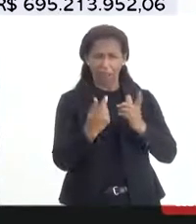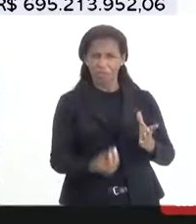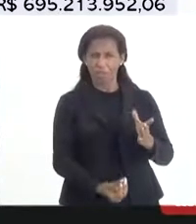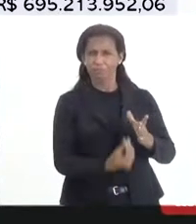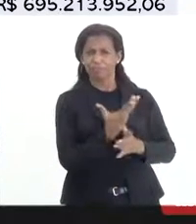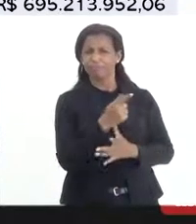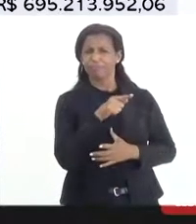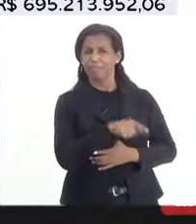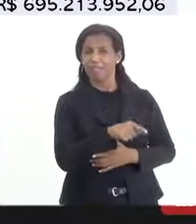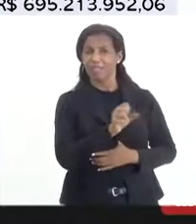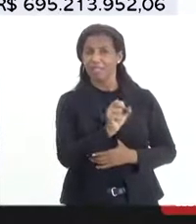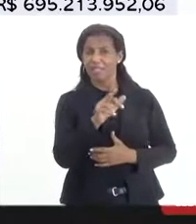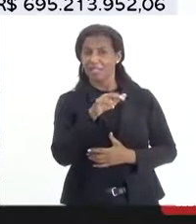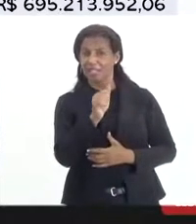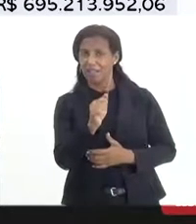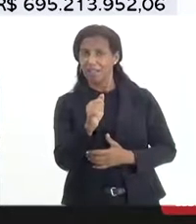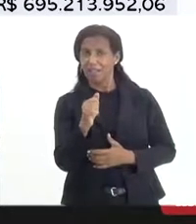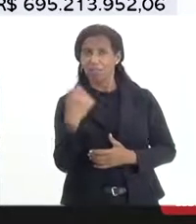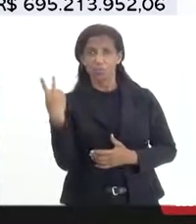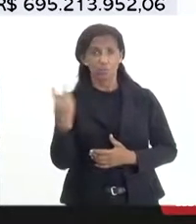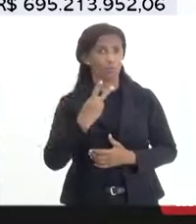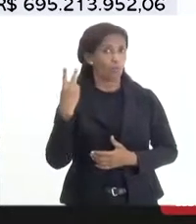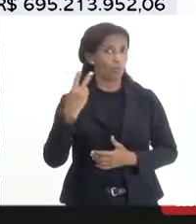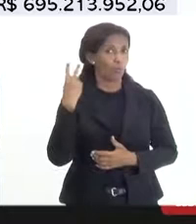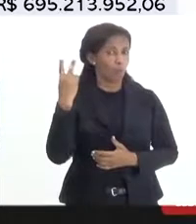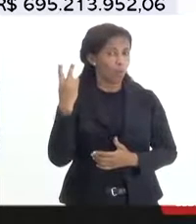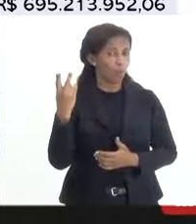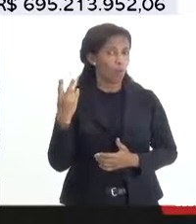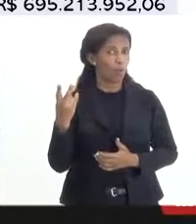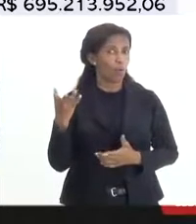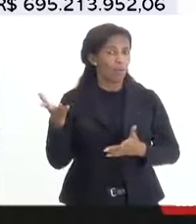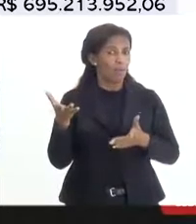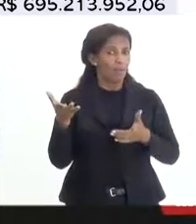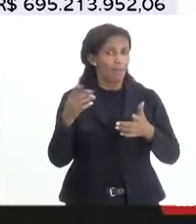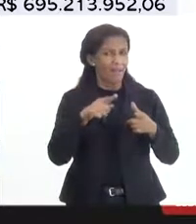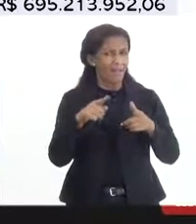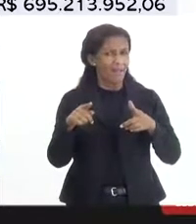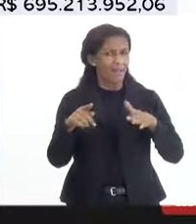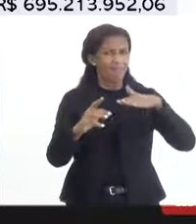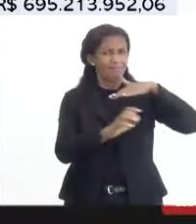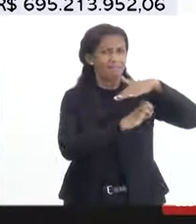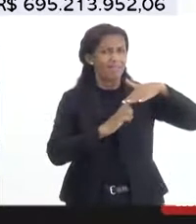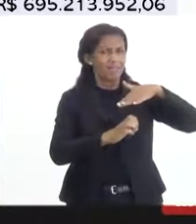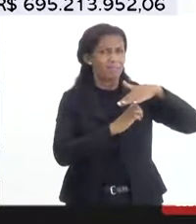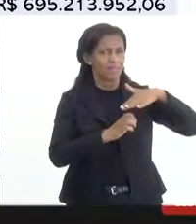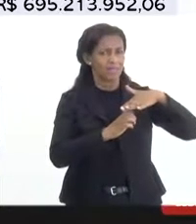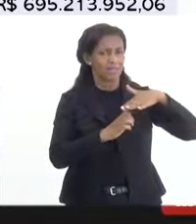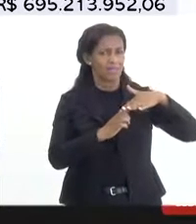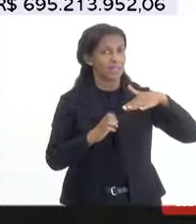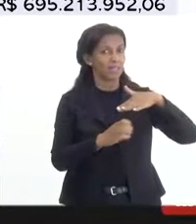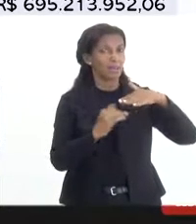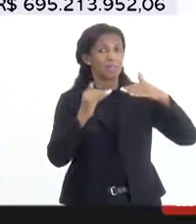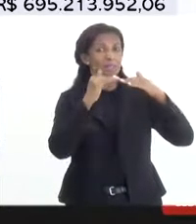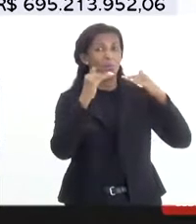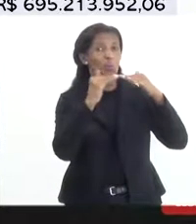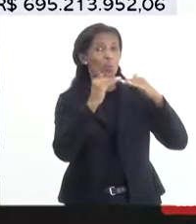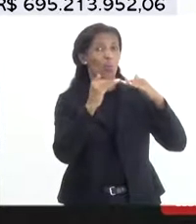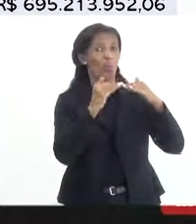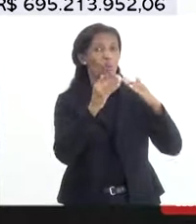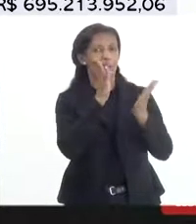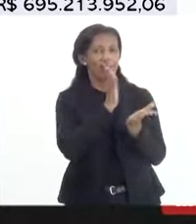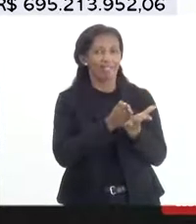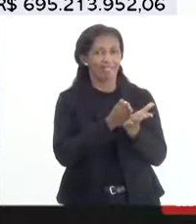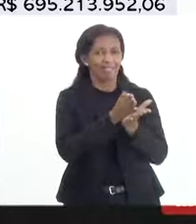Cefaz, e o valor era oriundo, vamos dizer assim, de um comportamento da empresa. Então, a empresa não se comportava da forma